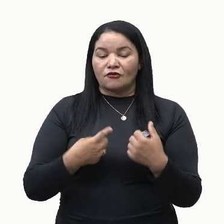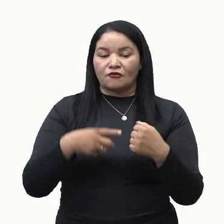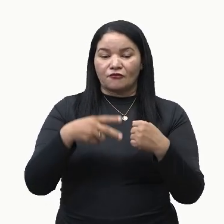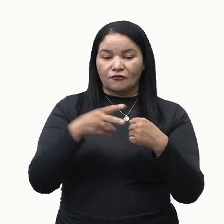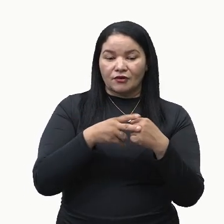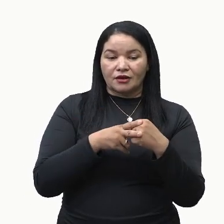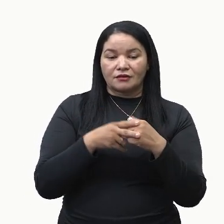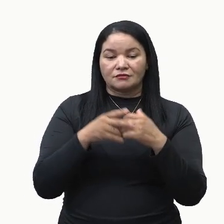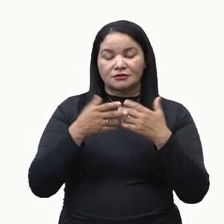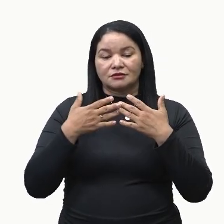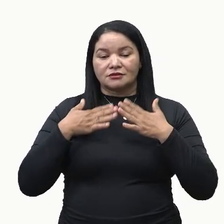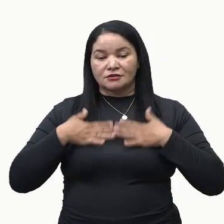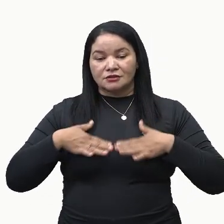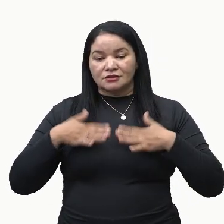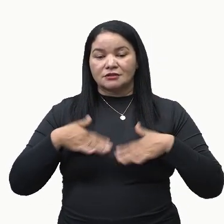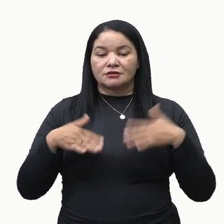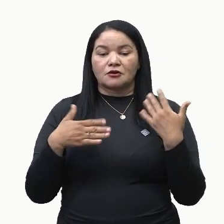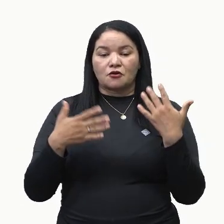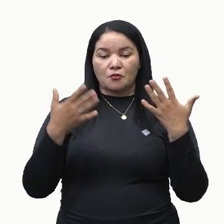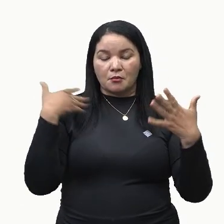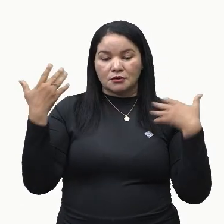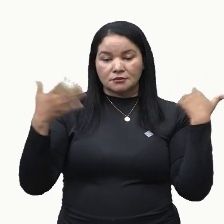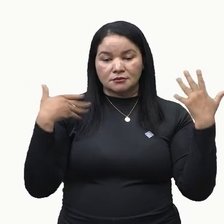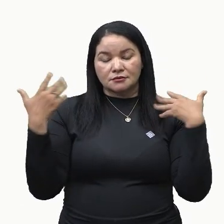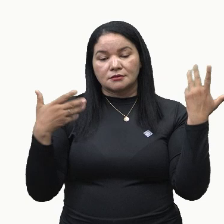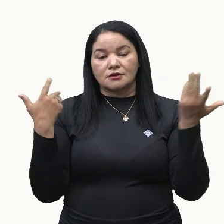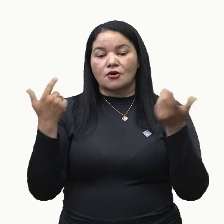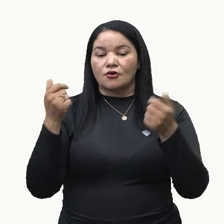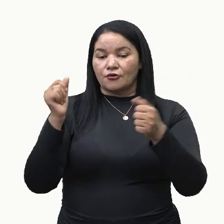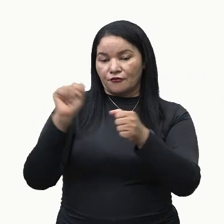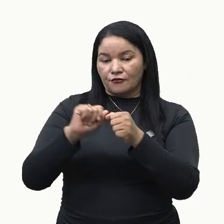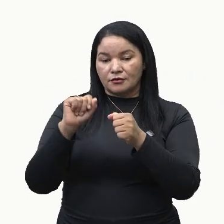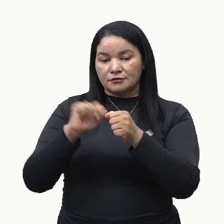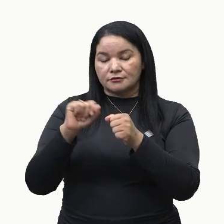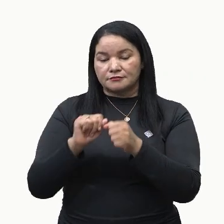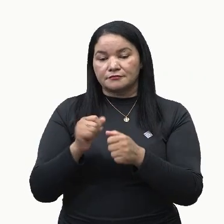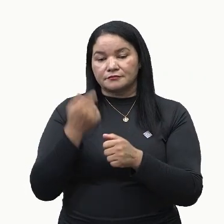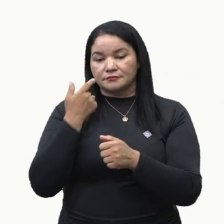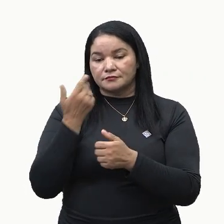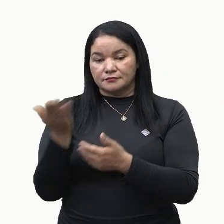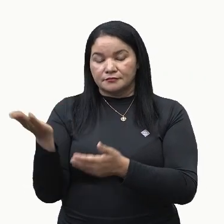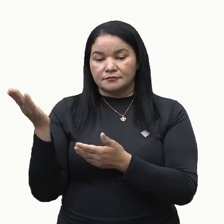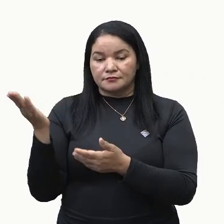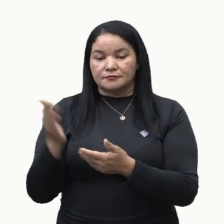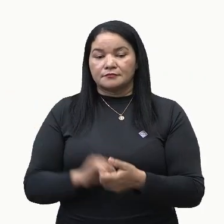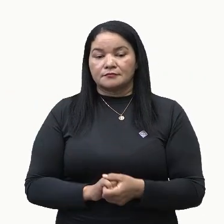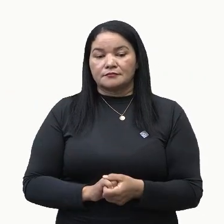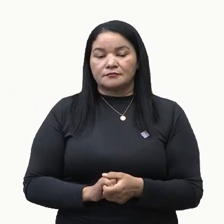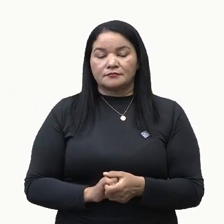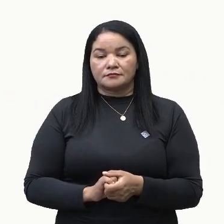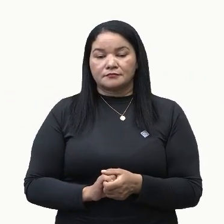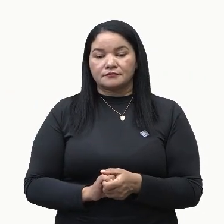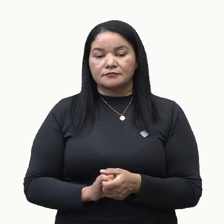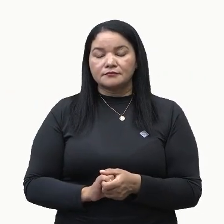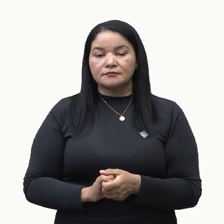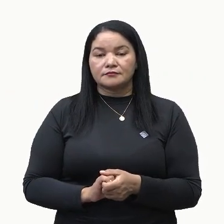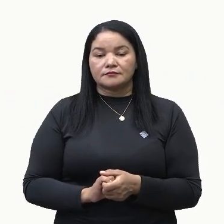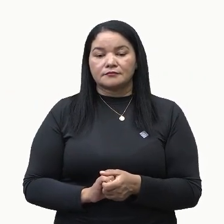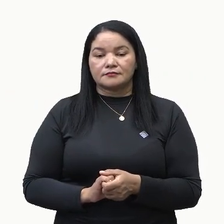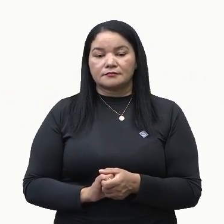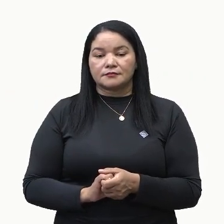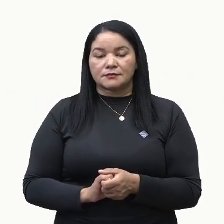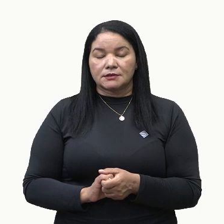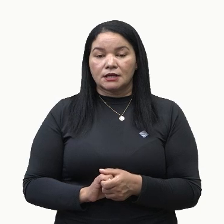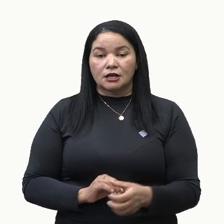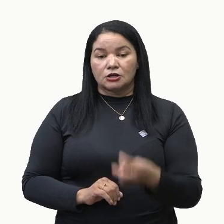verbo passear e o verbo fazer. Três verbos, três orações compondo um